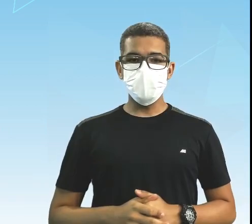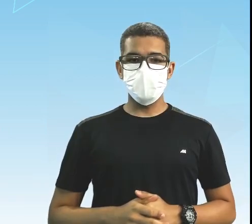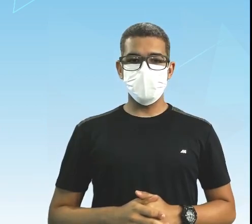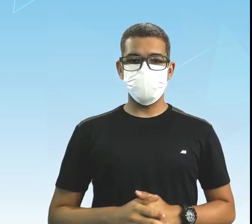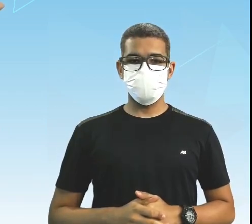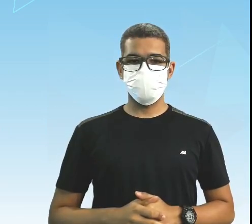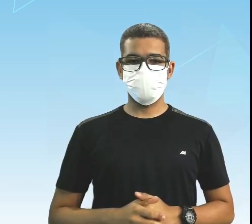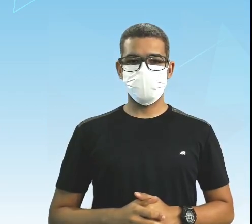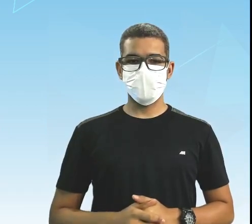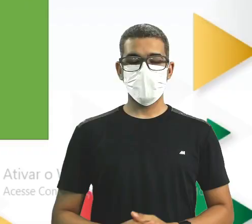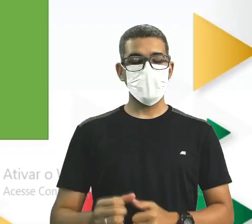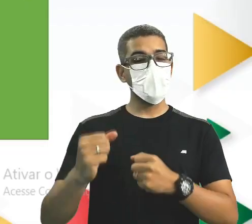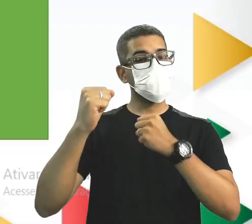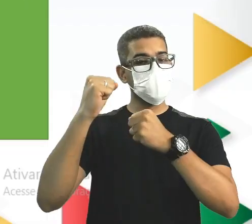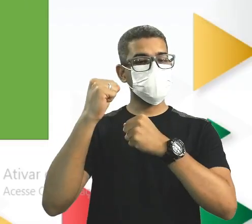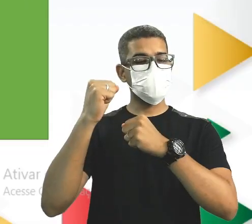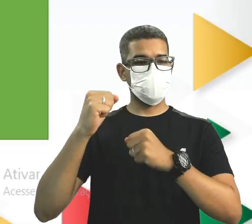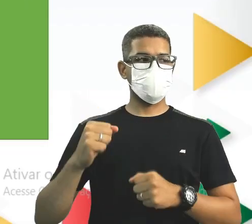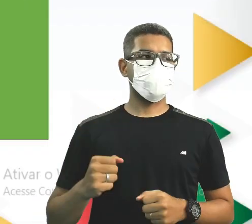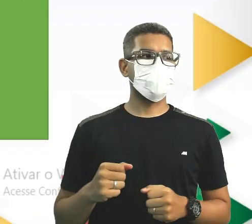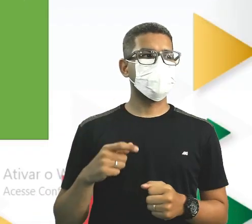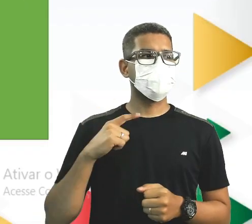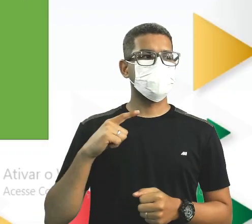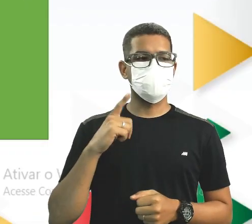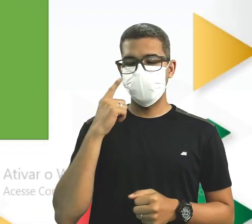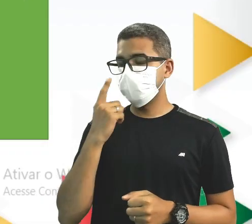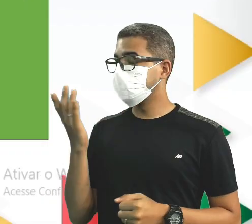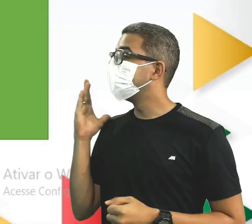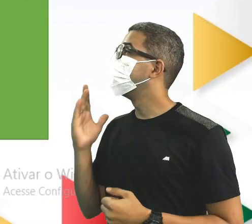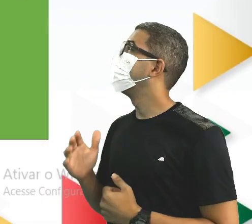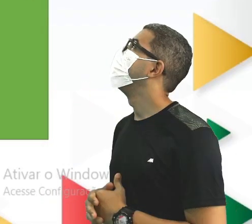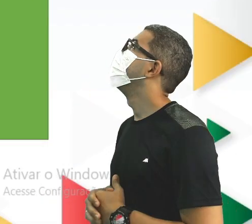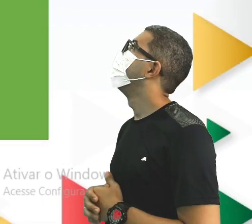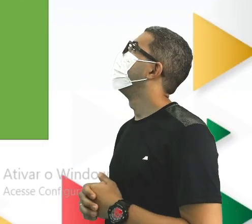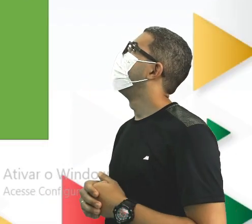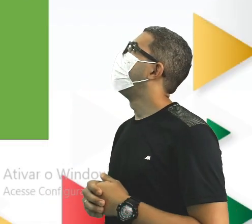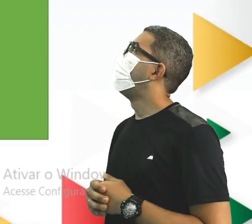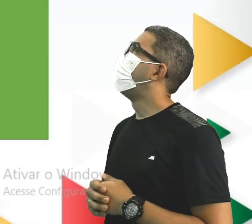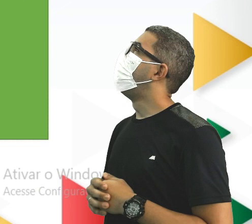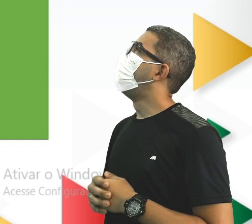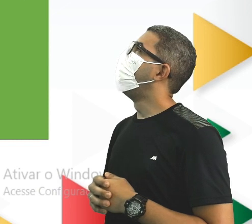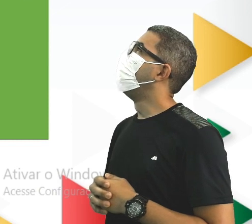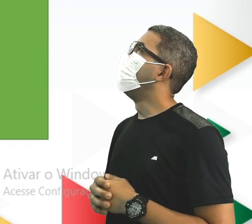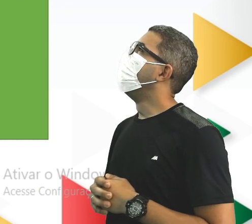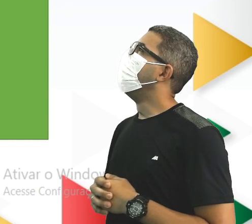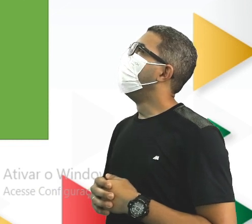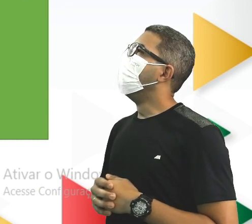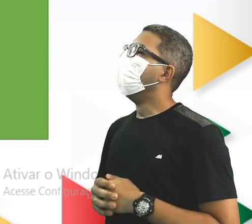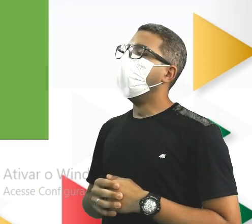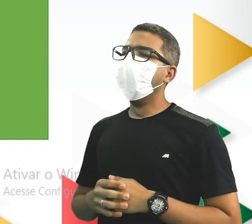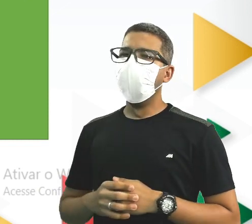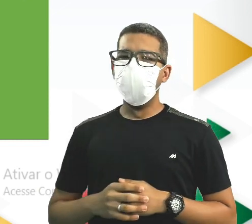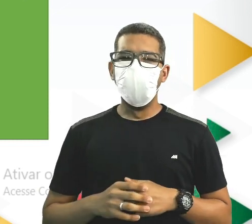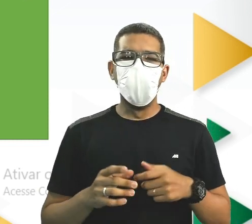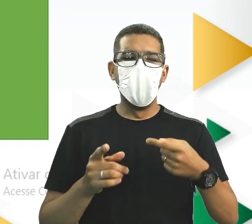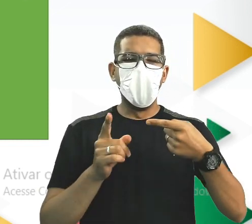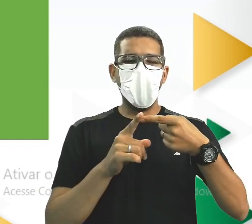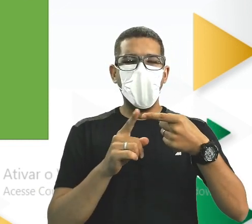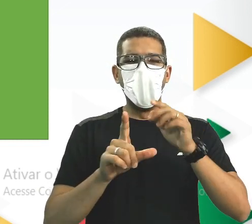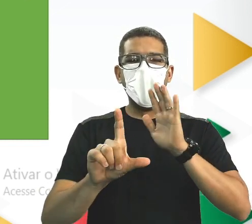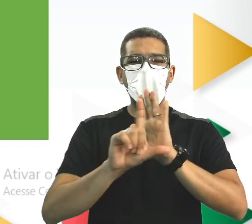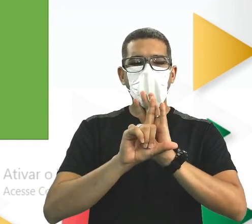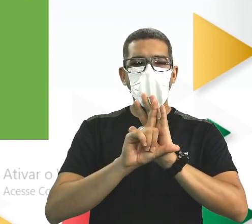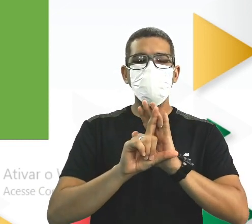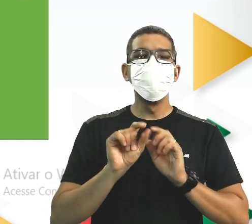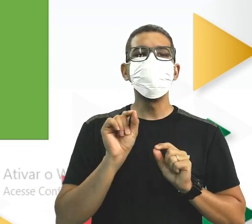Poderes, como são os três que eu falei, né? Olha o slide aí, os três poderes. O que é o legislativo? Bom,